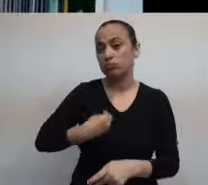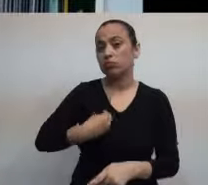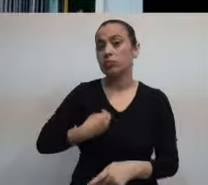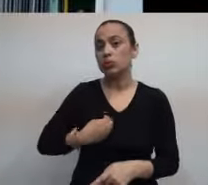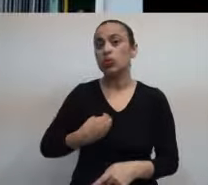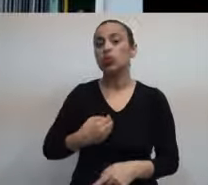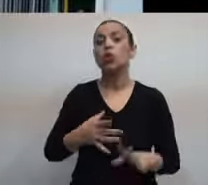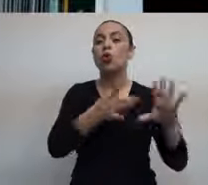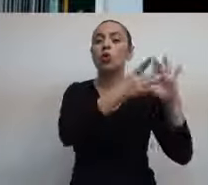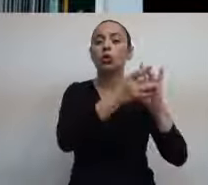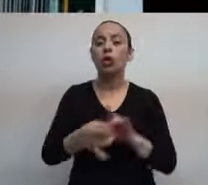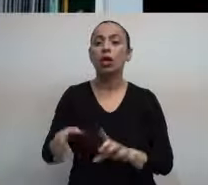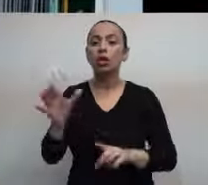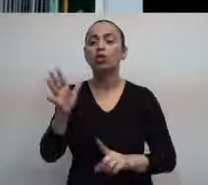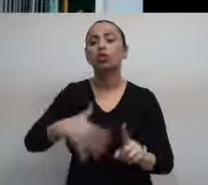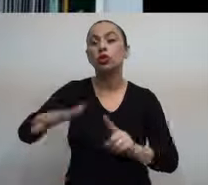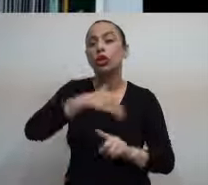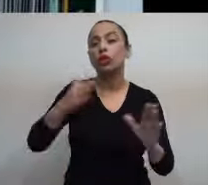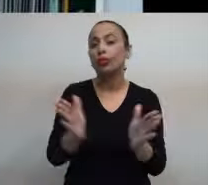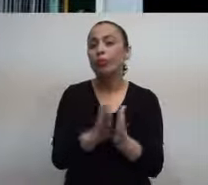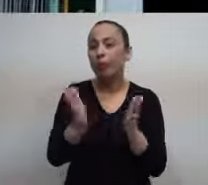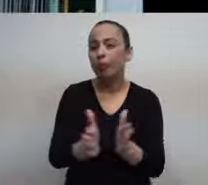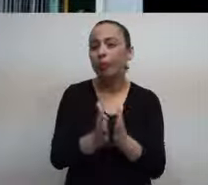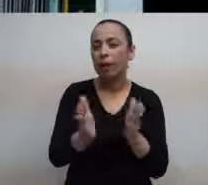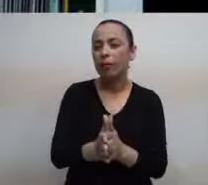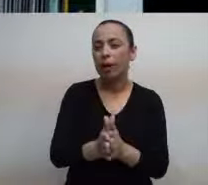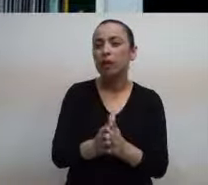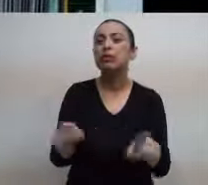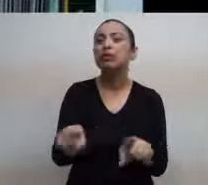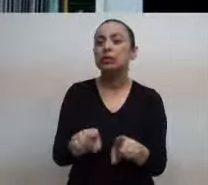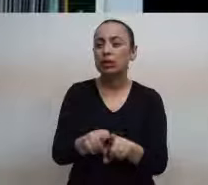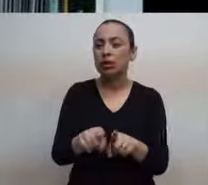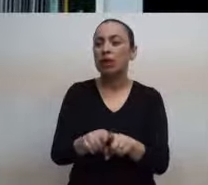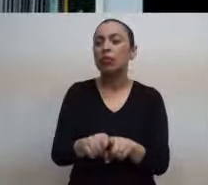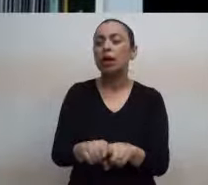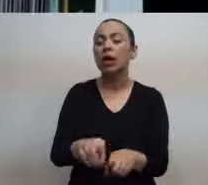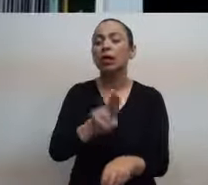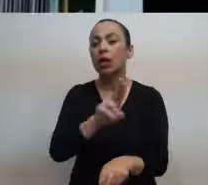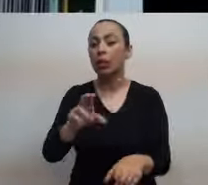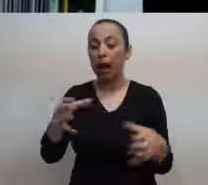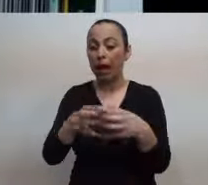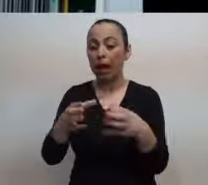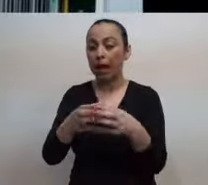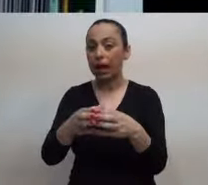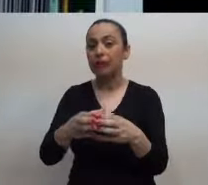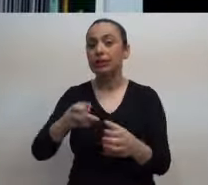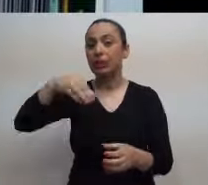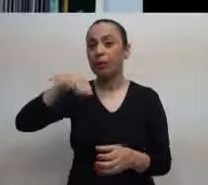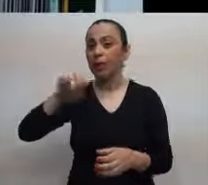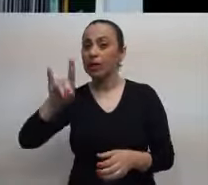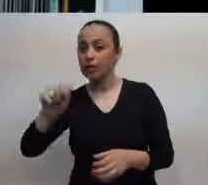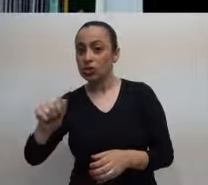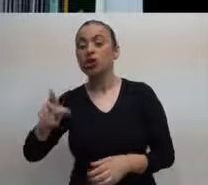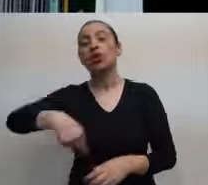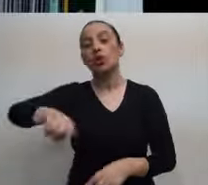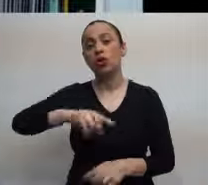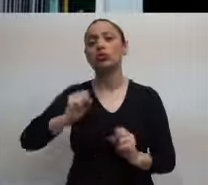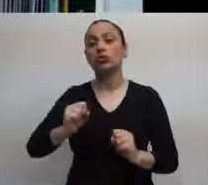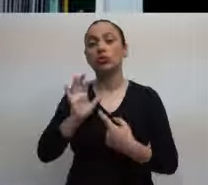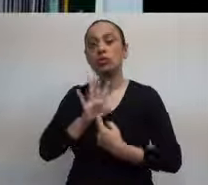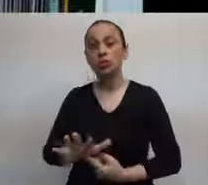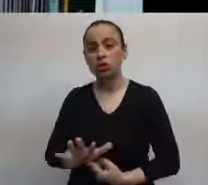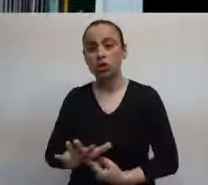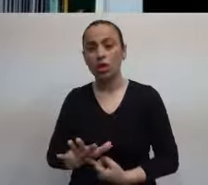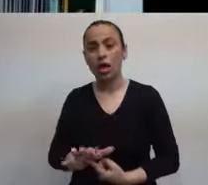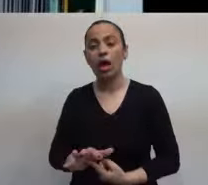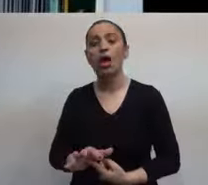de um contexto social de pobreza, e até mesmo da denominada classe média, podemos indicar que